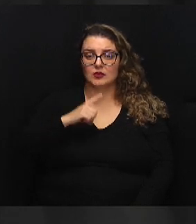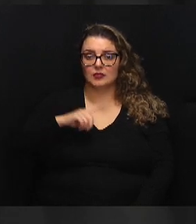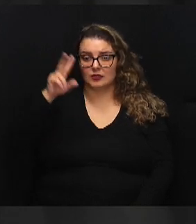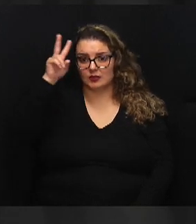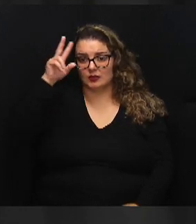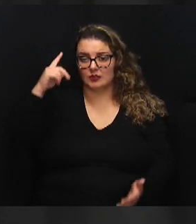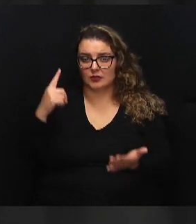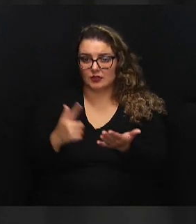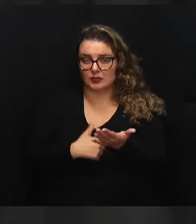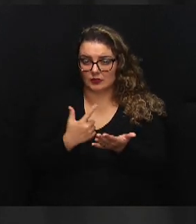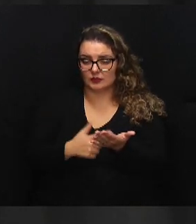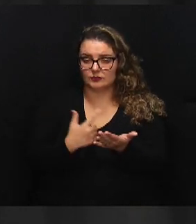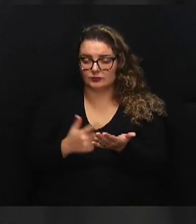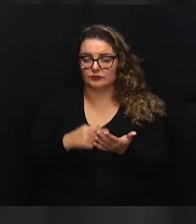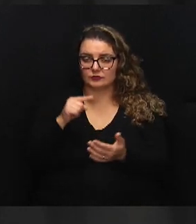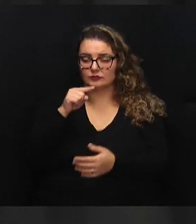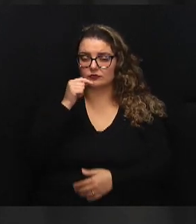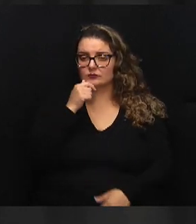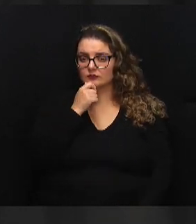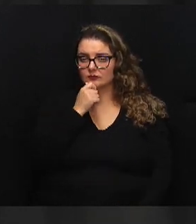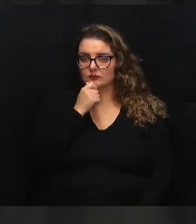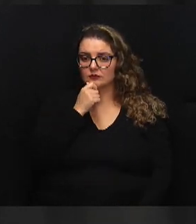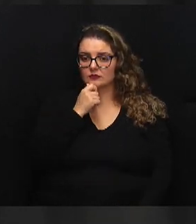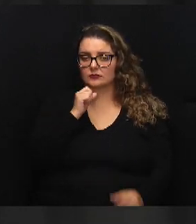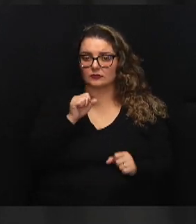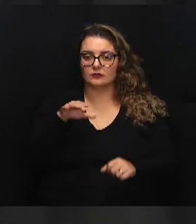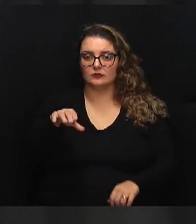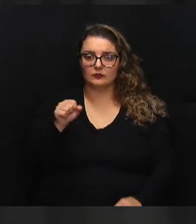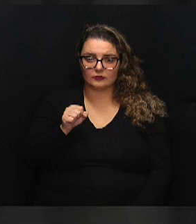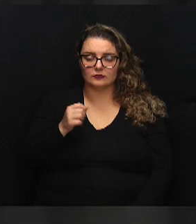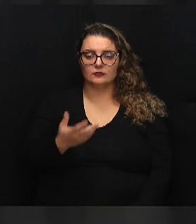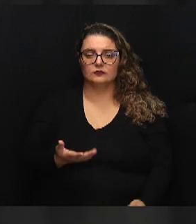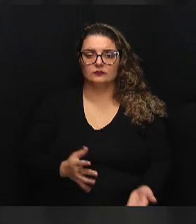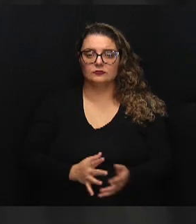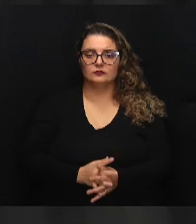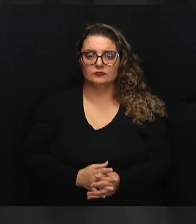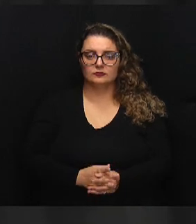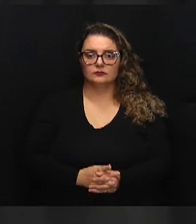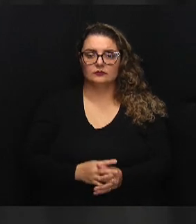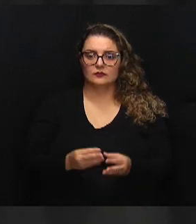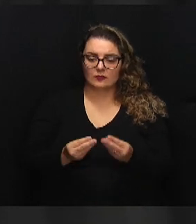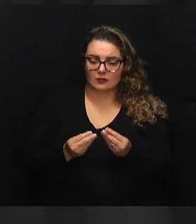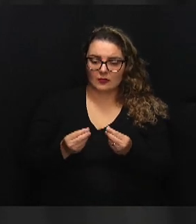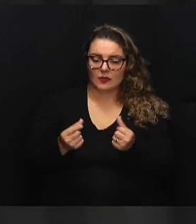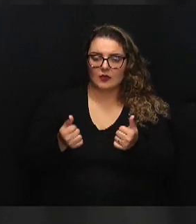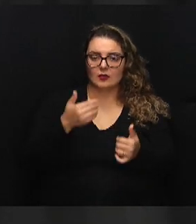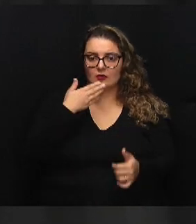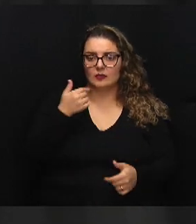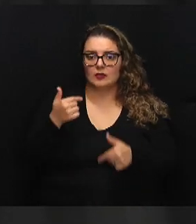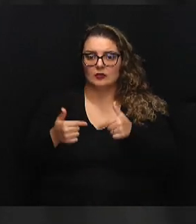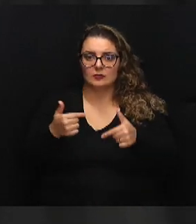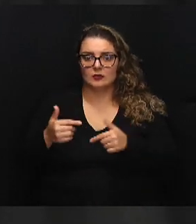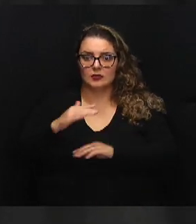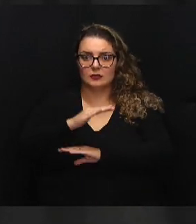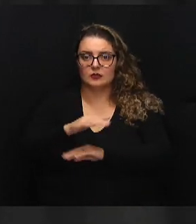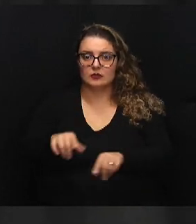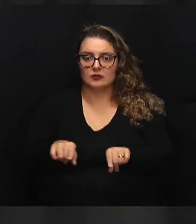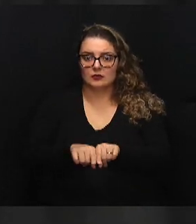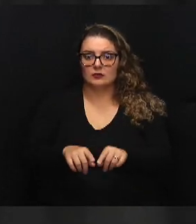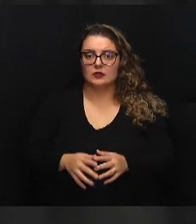lá, né? A gente pode pegar uma hora até para enriquecer aqui os trabalhos da Câmara